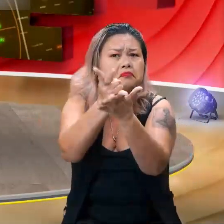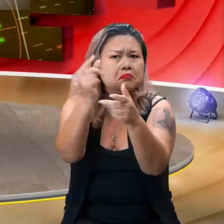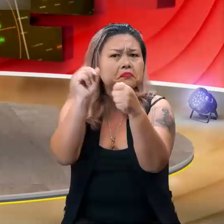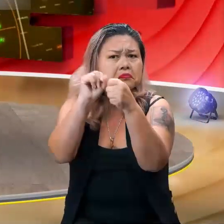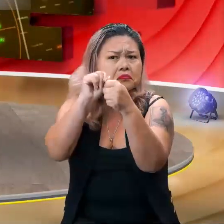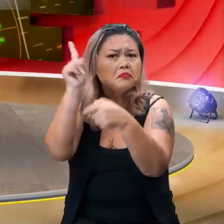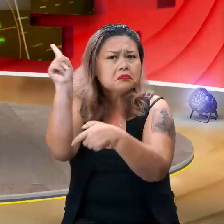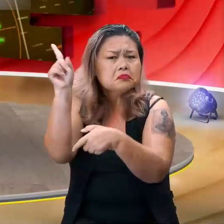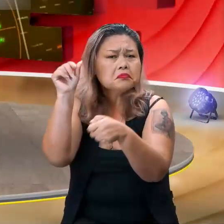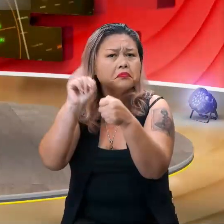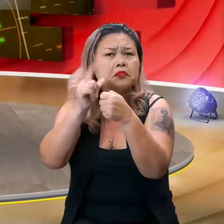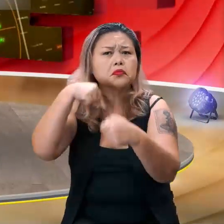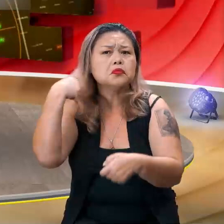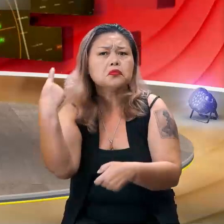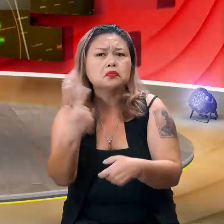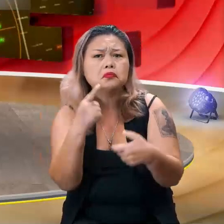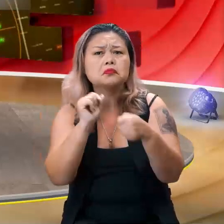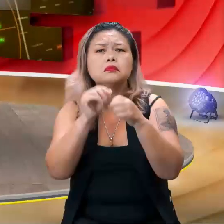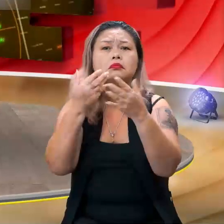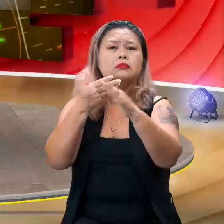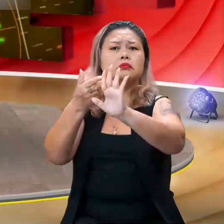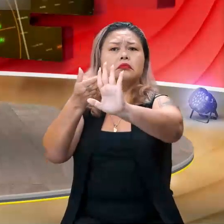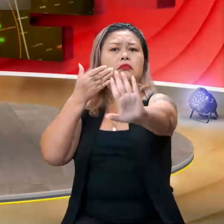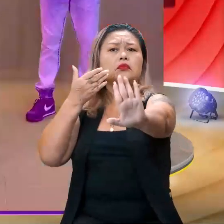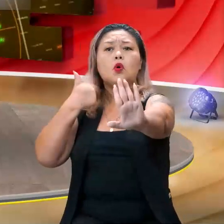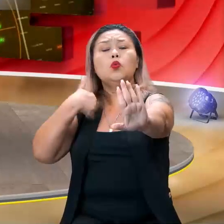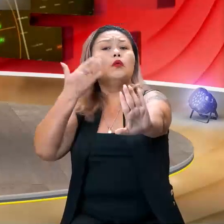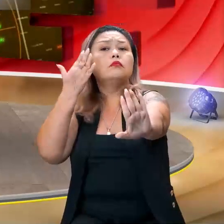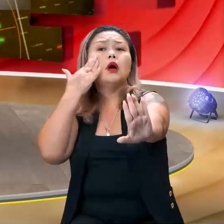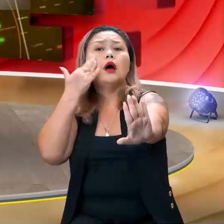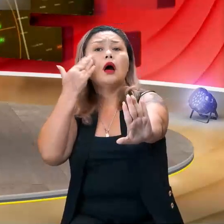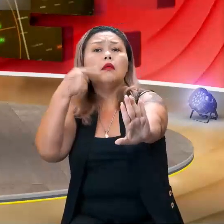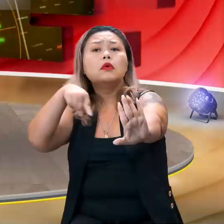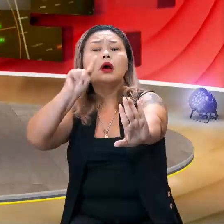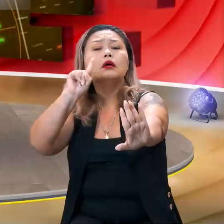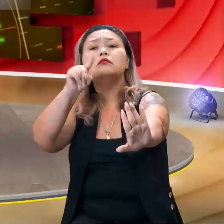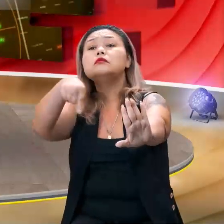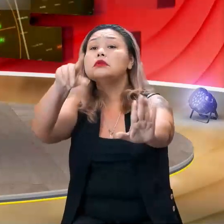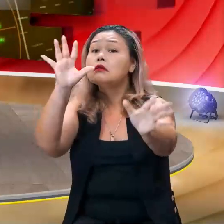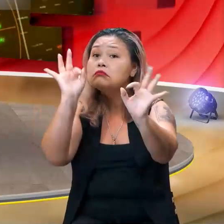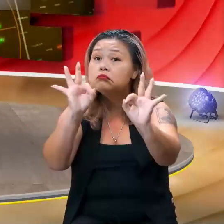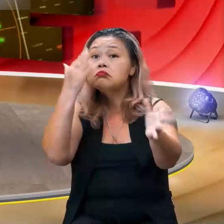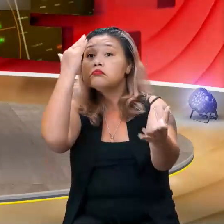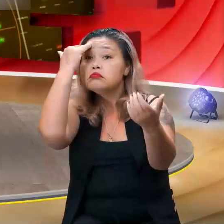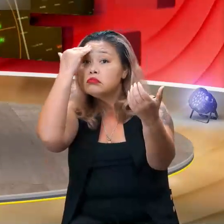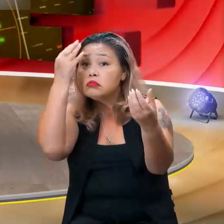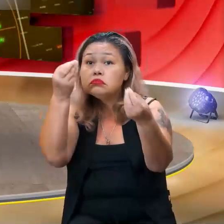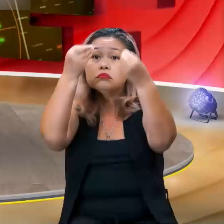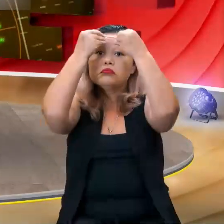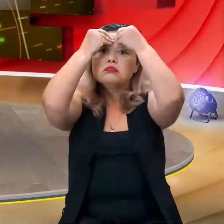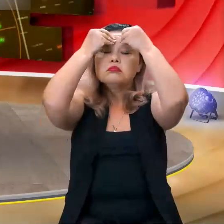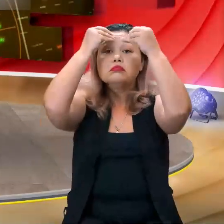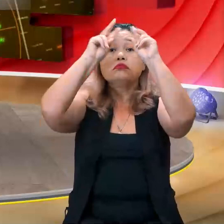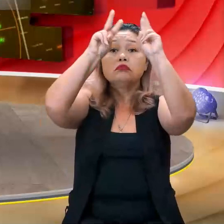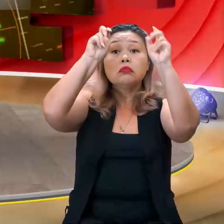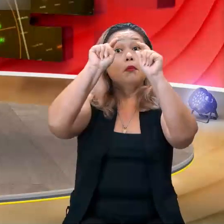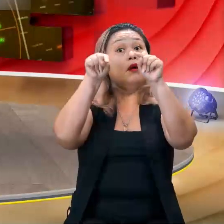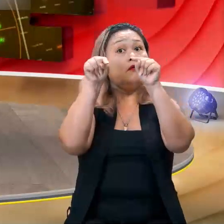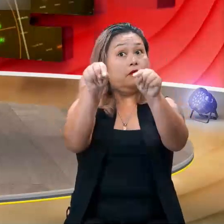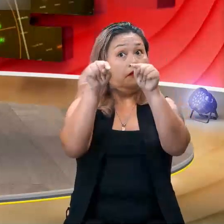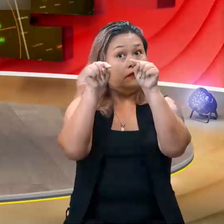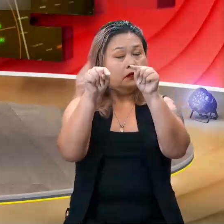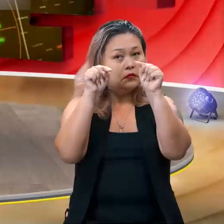né? Nós aqui estamos à distância, não temos como saber se você está ou não compreendendo os assuntos, mas você tem como